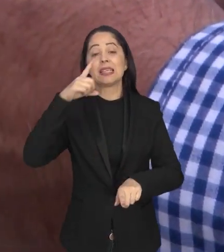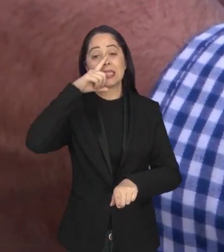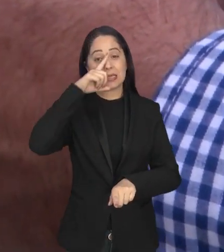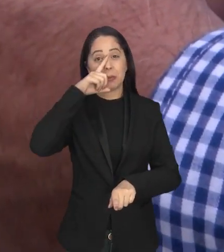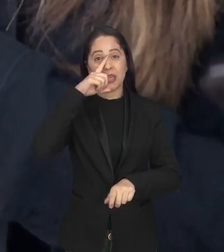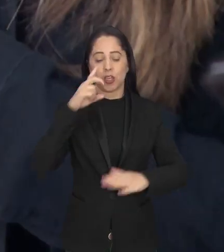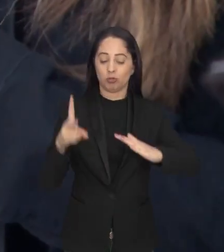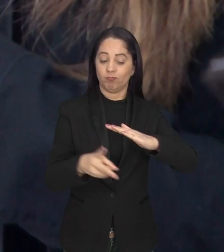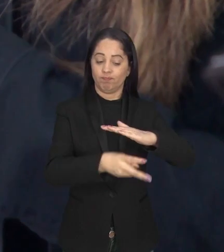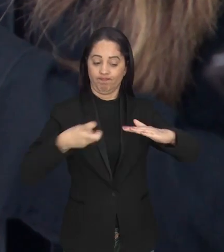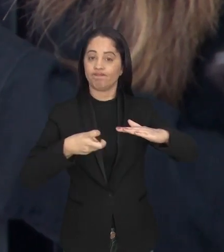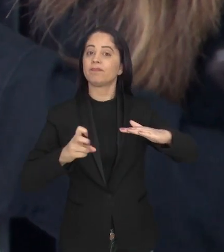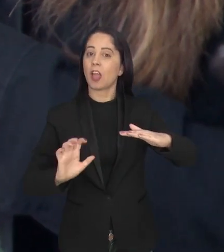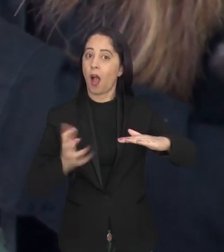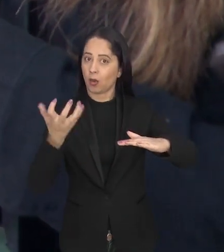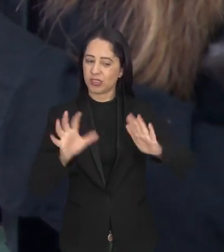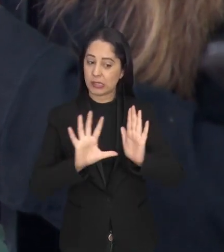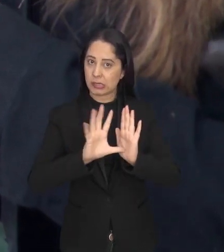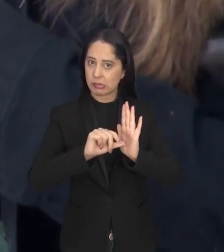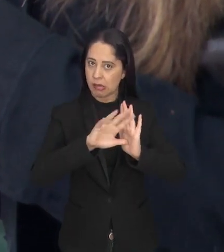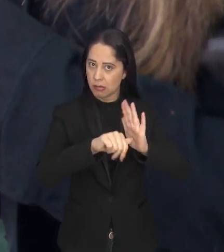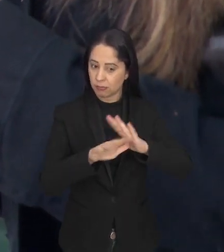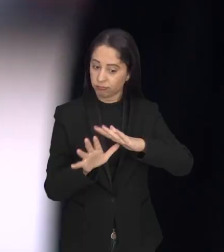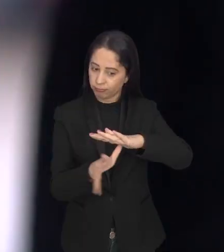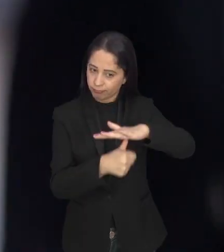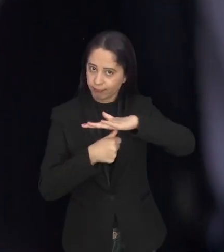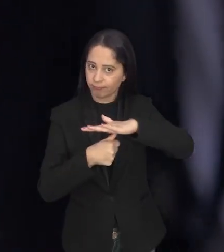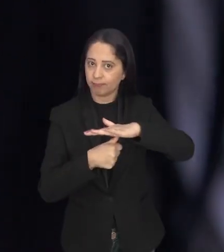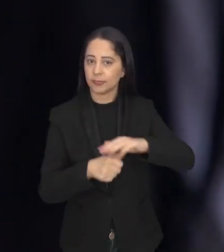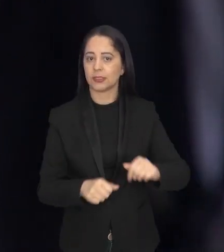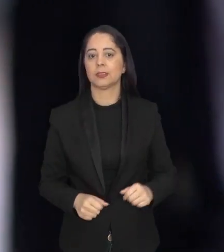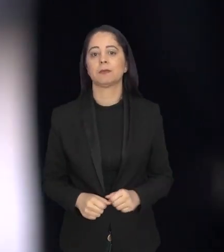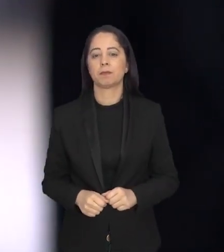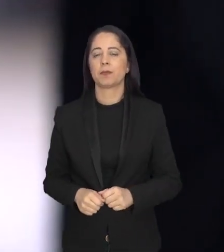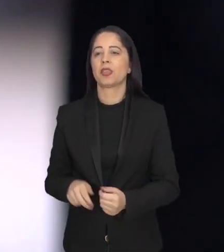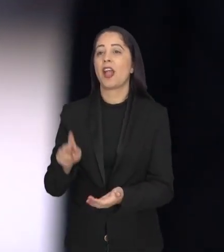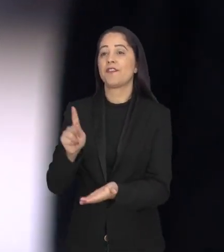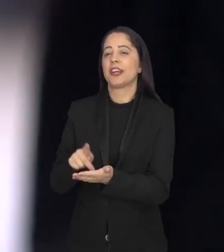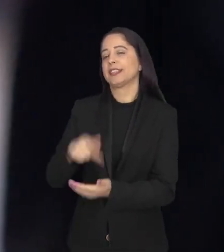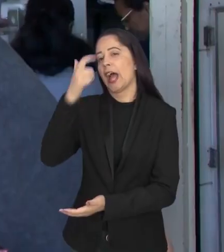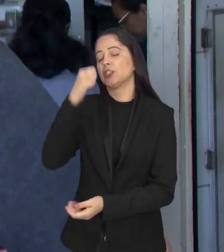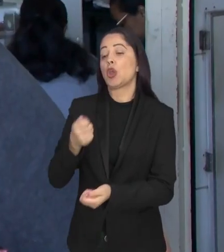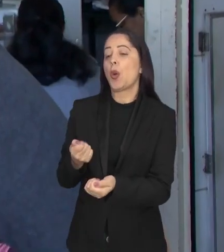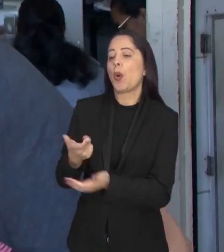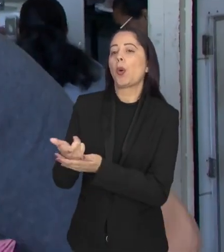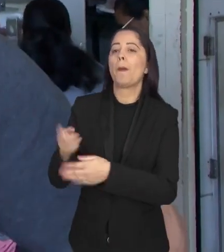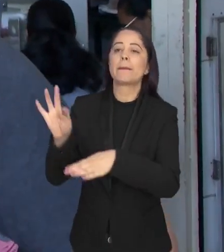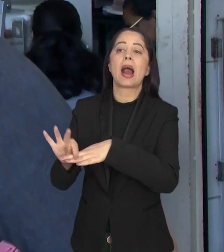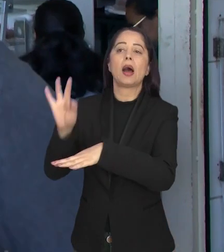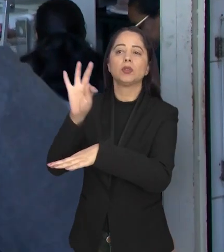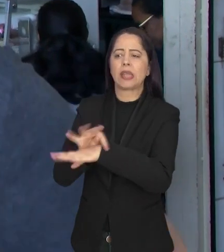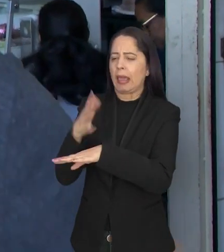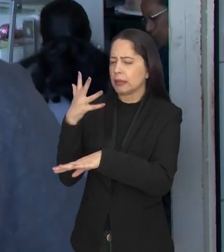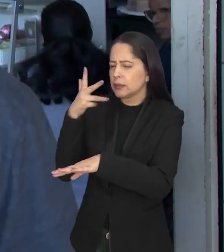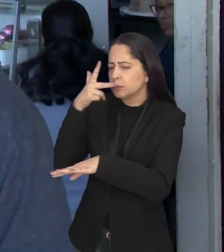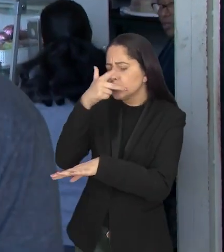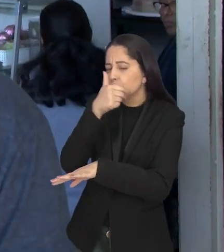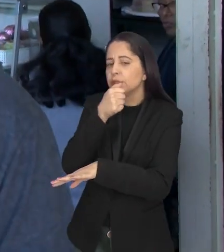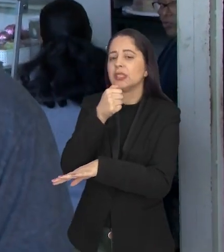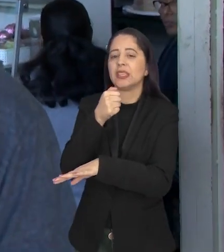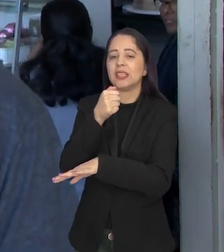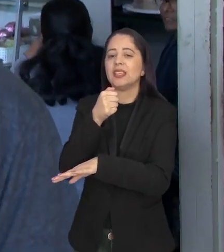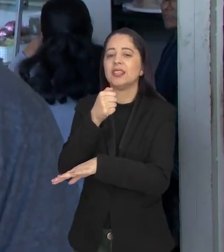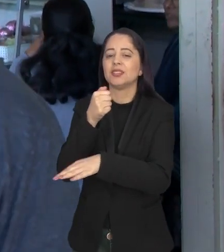expõe um risco: a possibilidade de golpes e furtos de dados bancários e pessoais. Na verdade, eu fui comprar um tênis